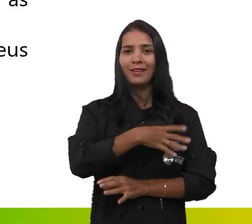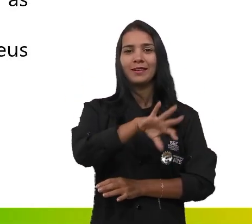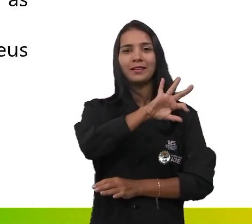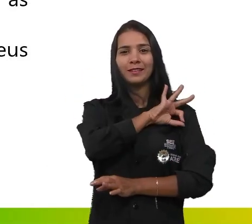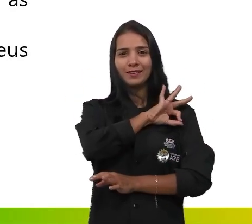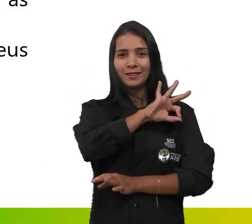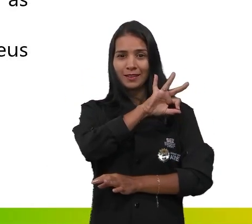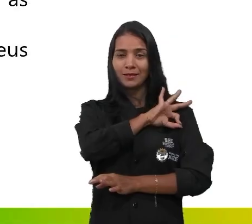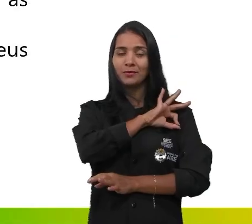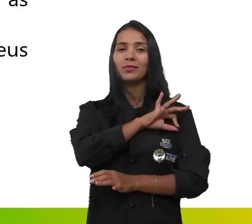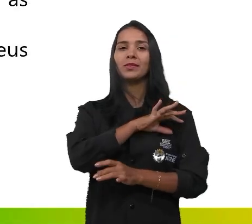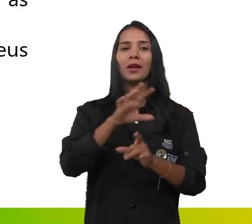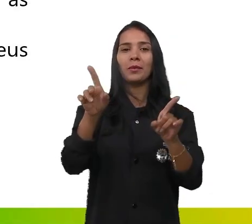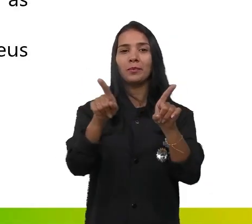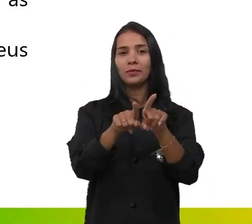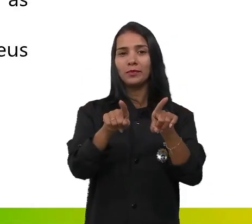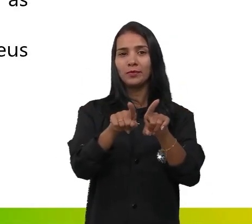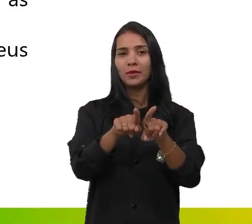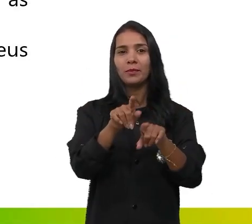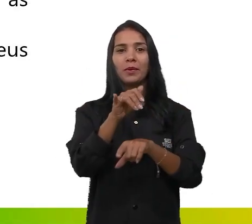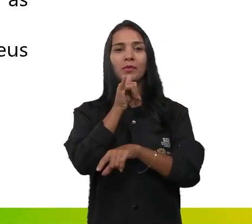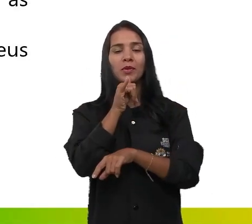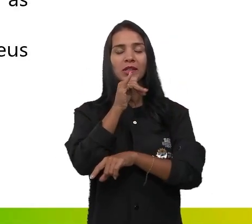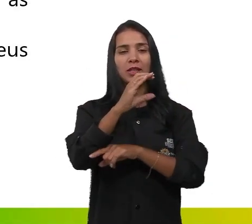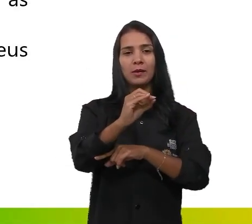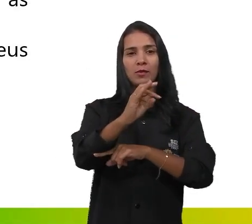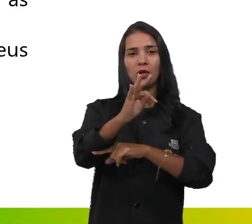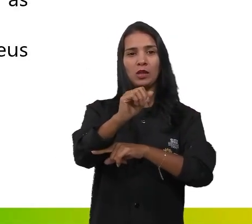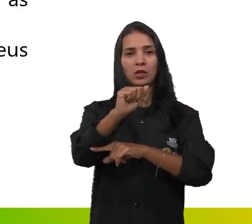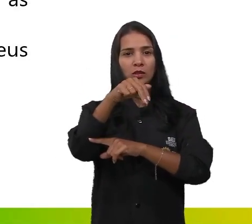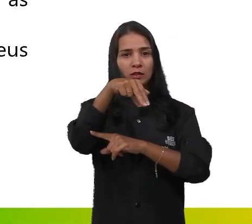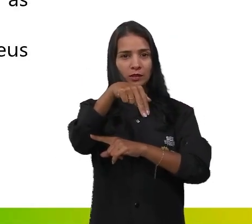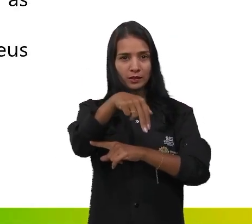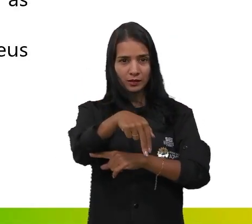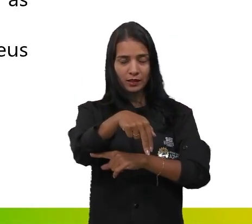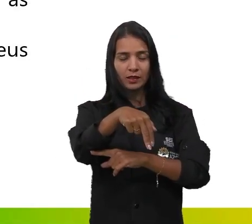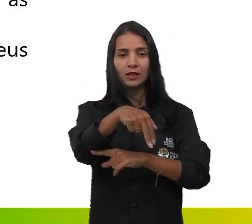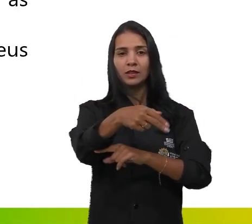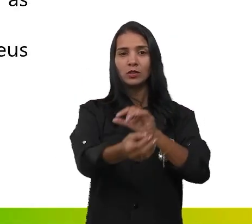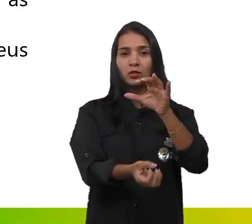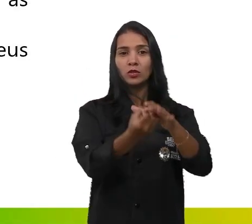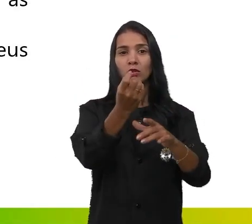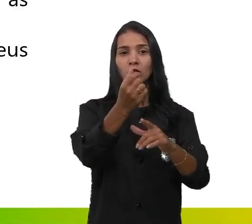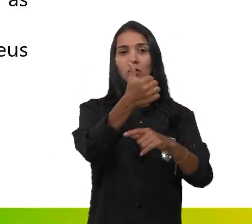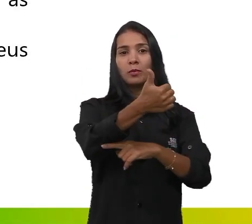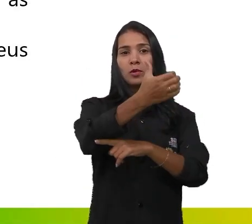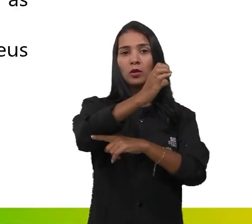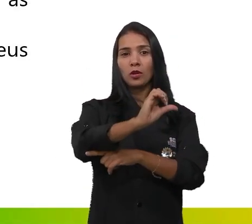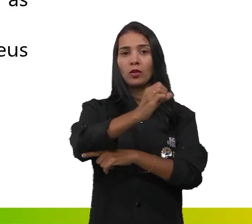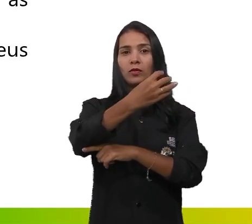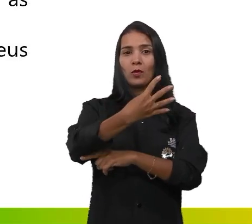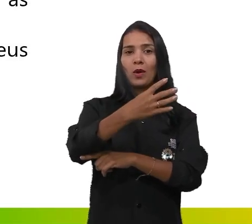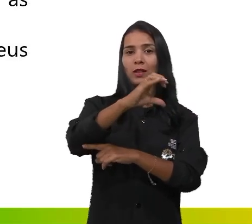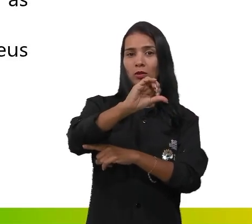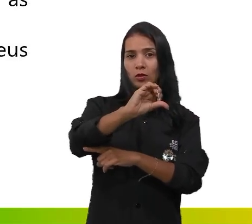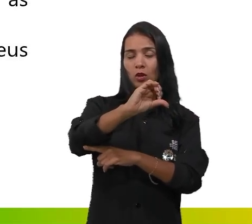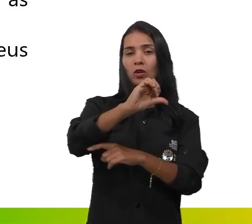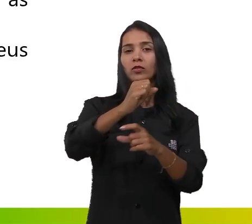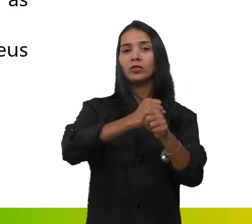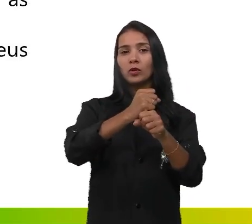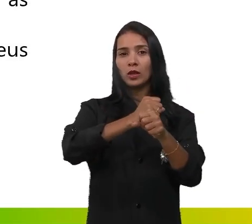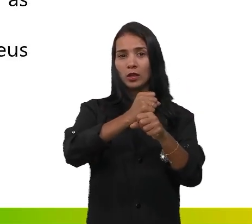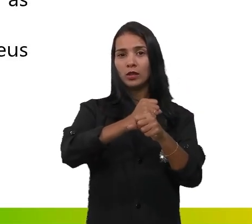OTAN, em 1949, e também do lado socialista nós temos o Pacto